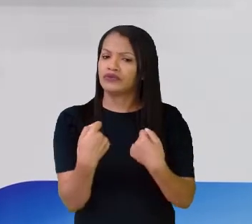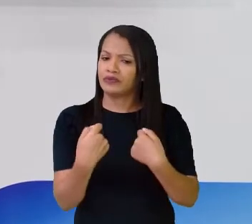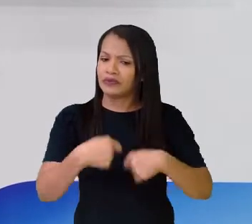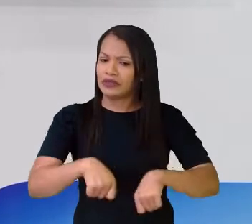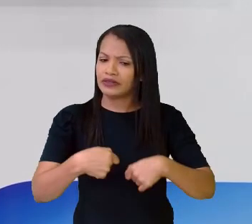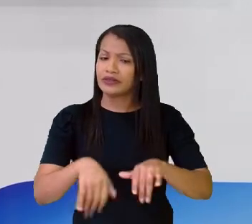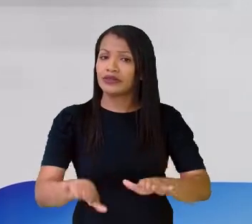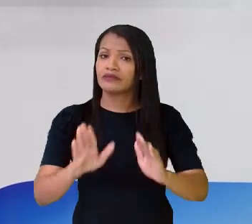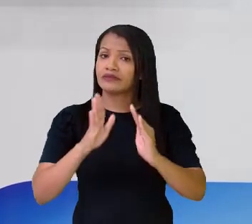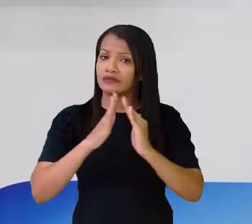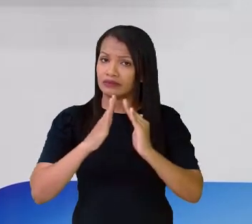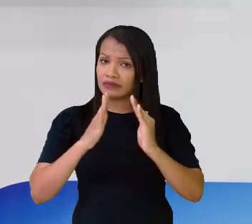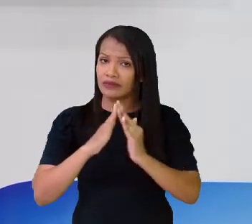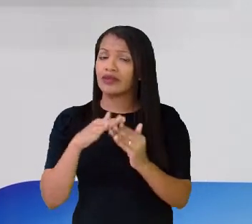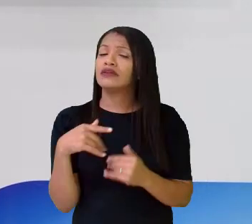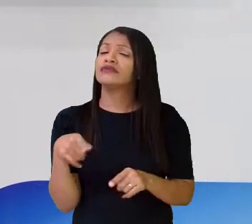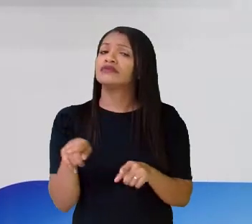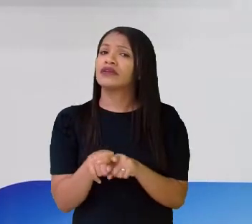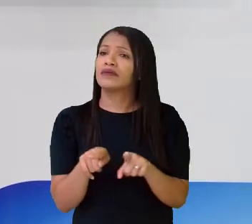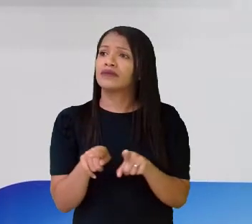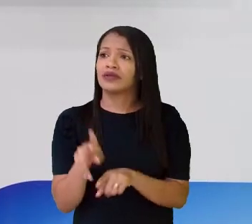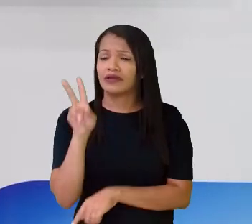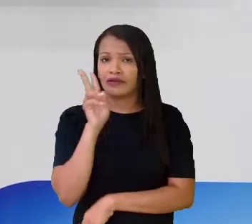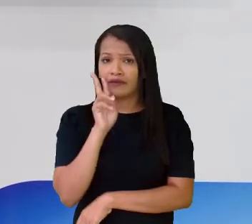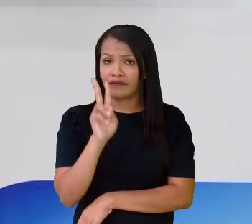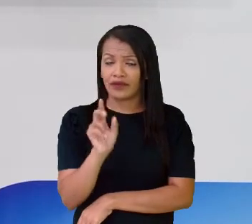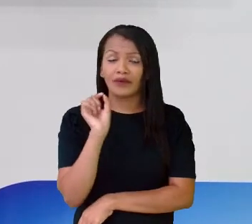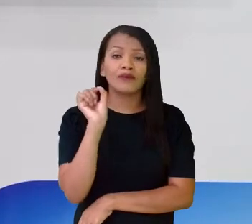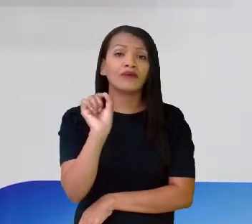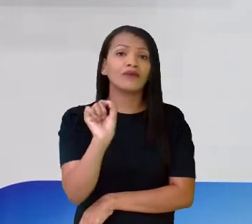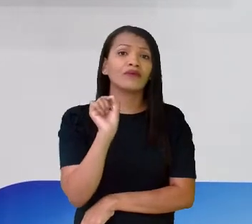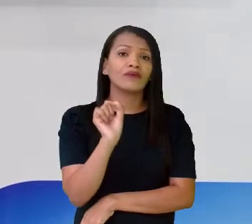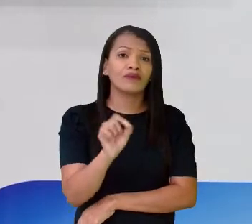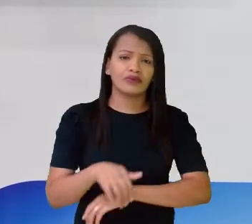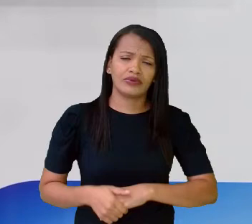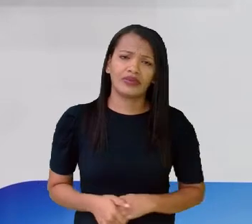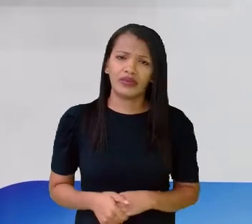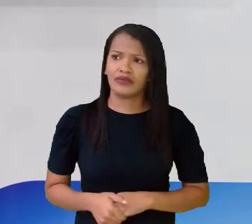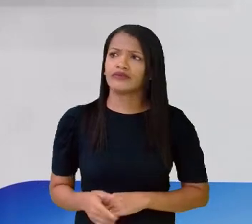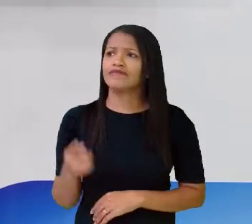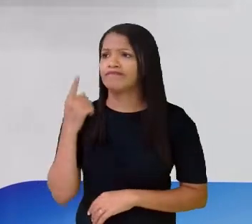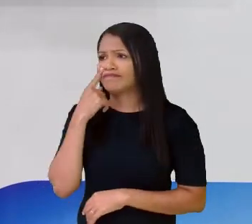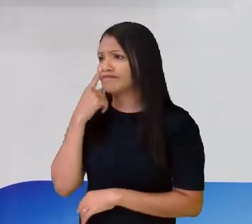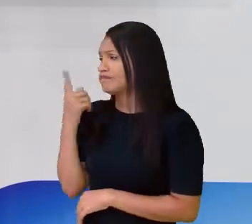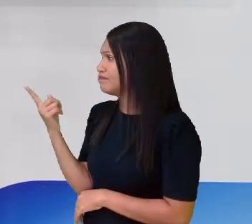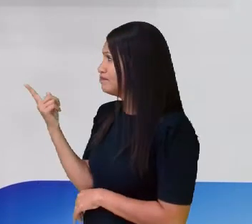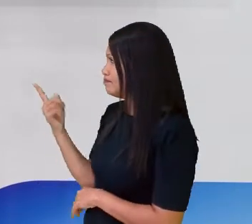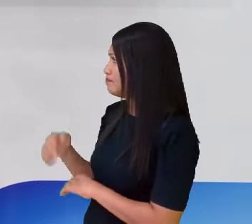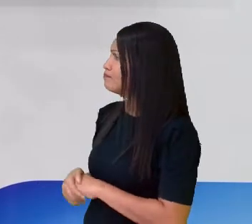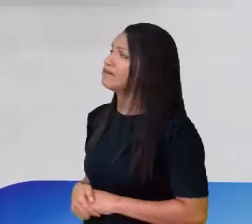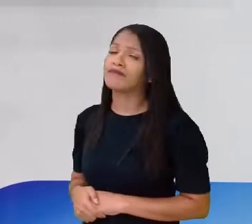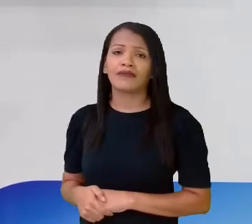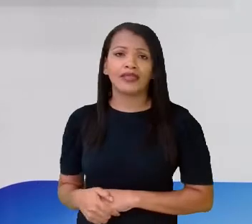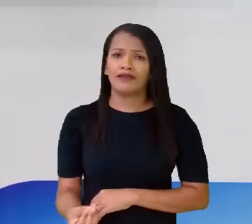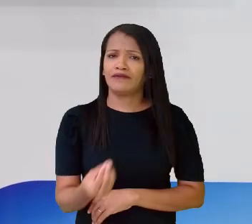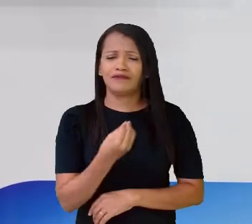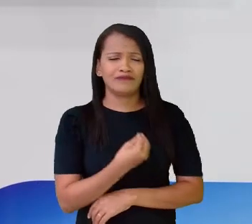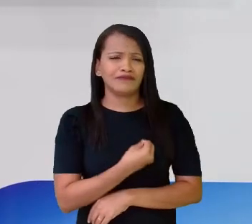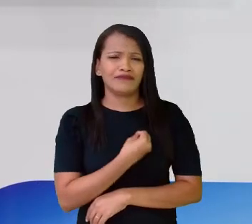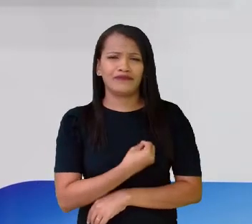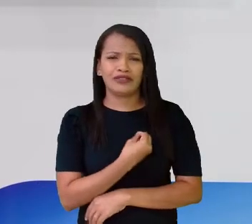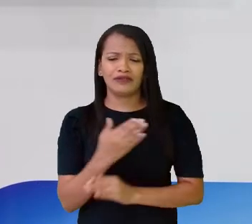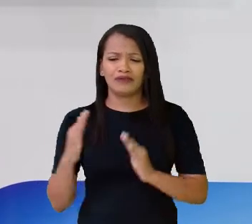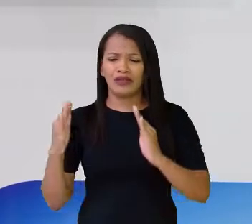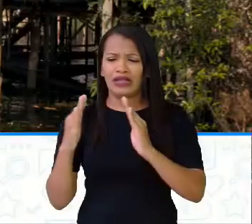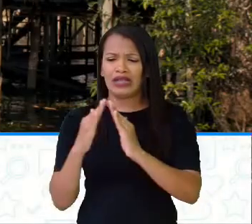de uma casa. A gente também vê mais o quê? Moradias que não estão em locais salubres. Por exemplo, a gente pode